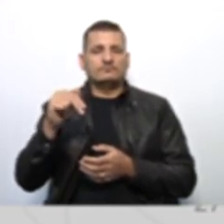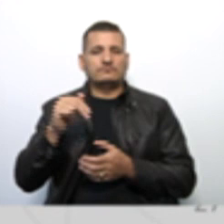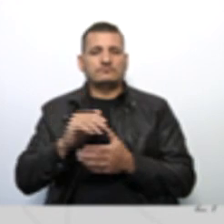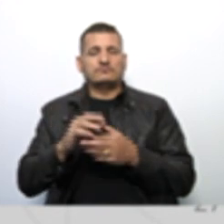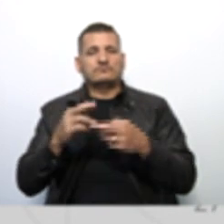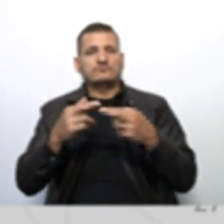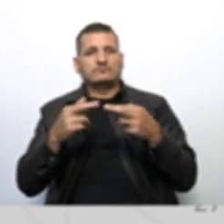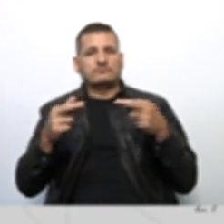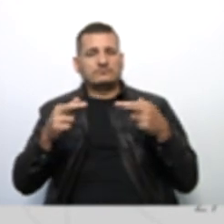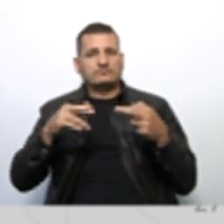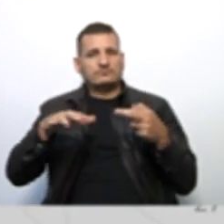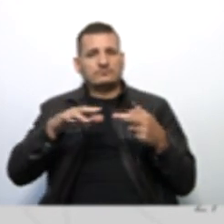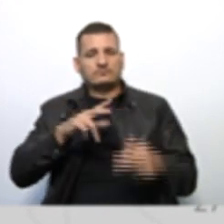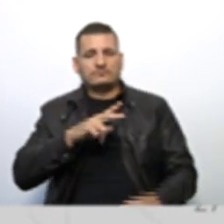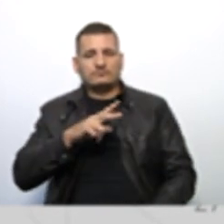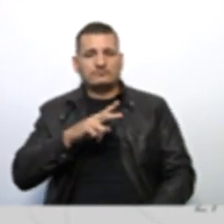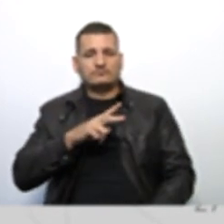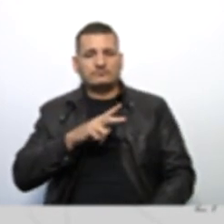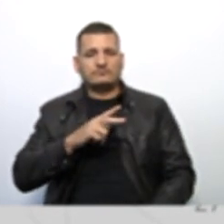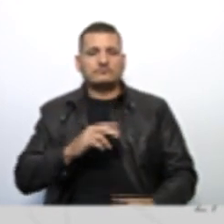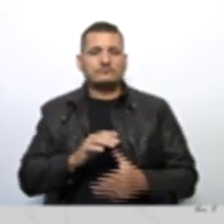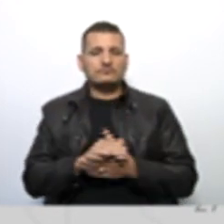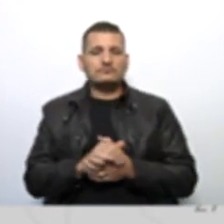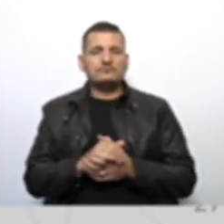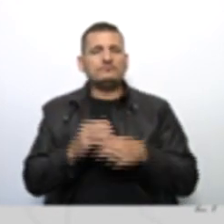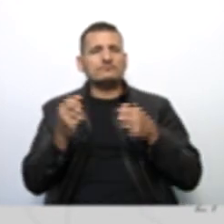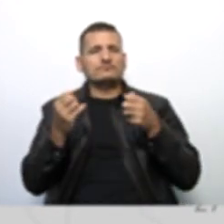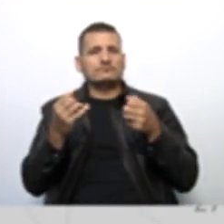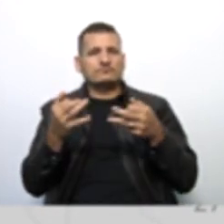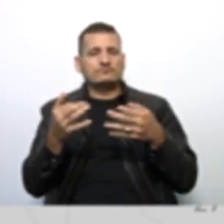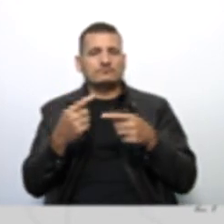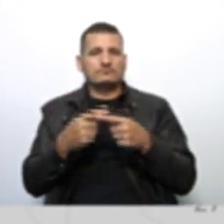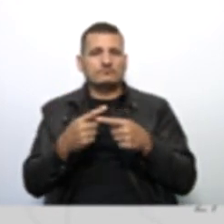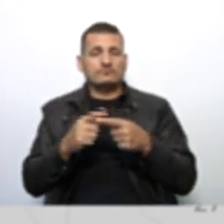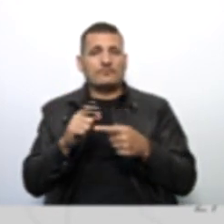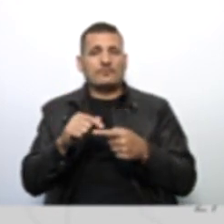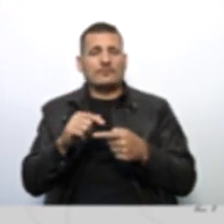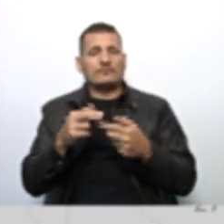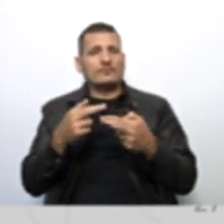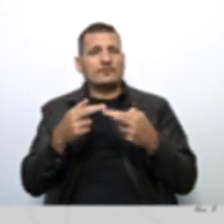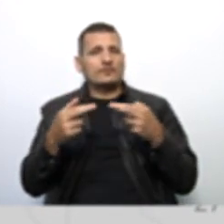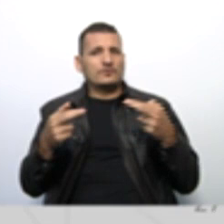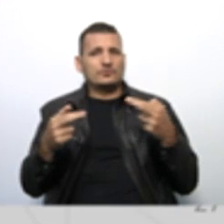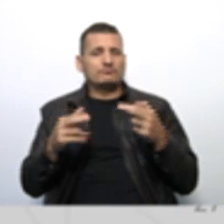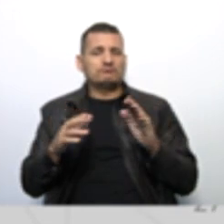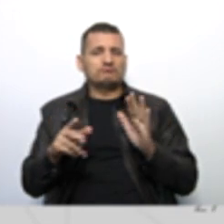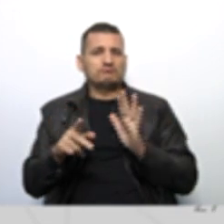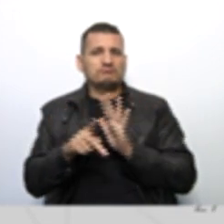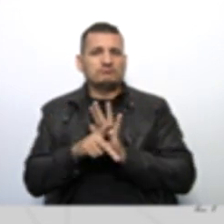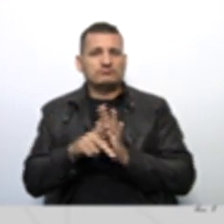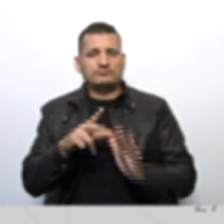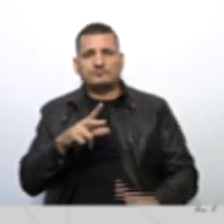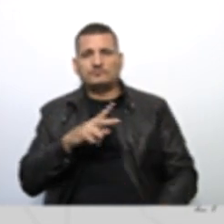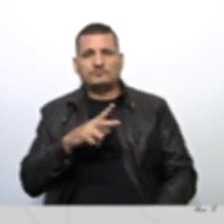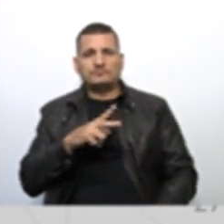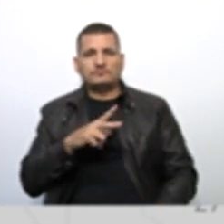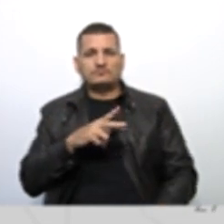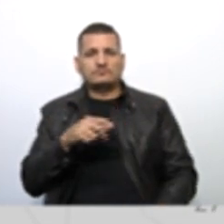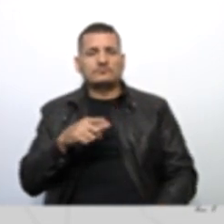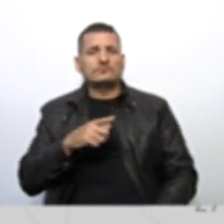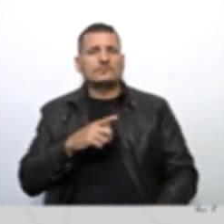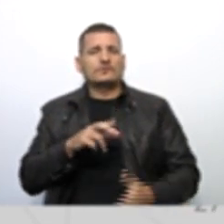Rede de área pessoal. Por que nós falamos no começo? Porque é uma rede doméstica que interliga diversos